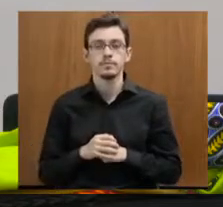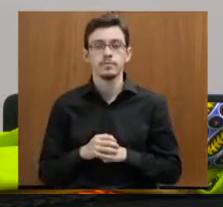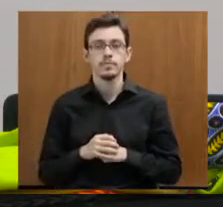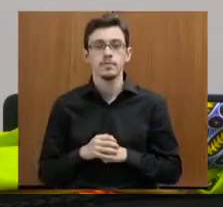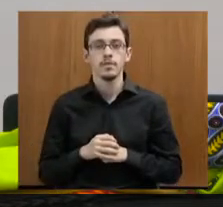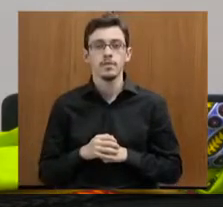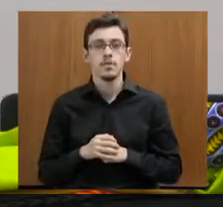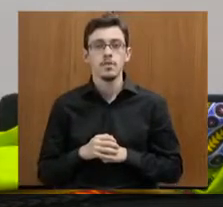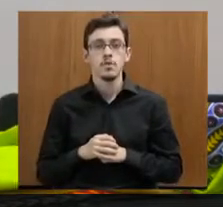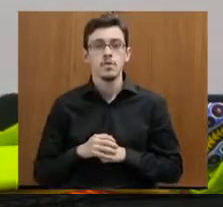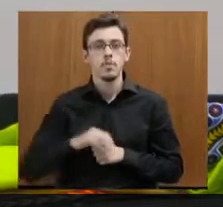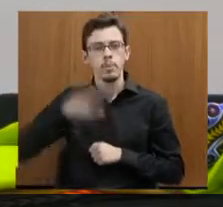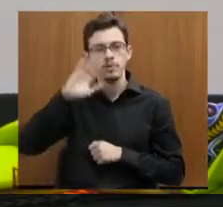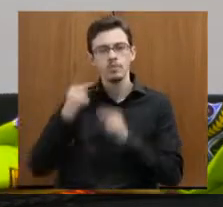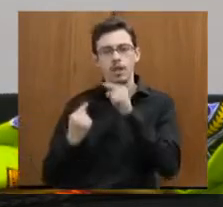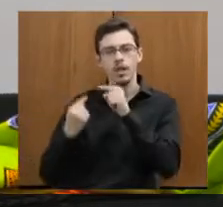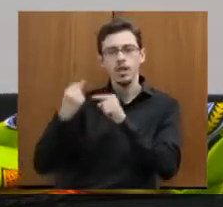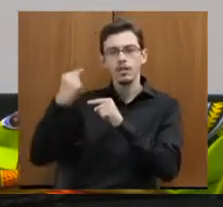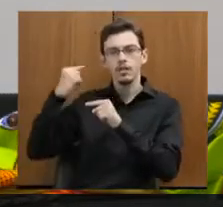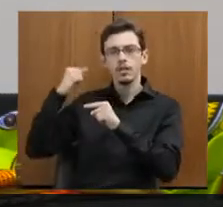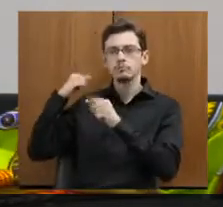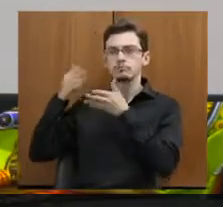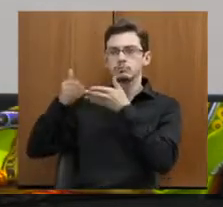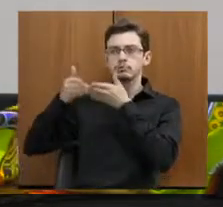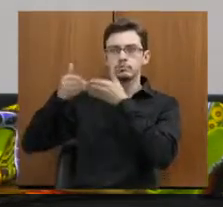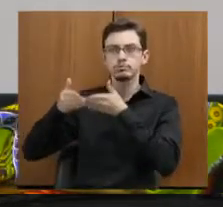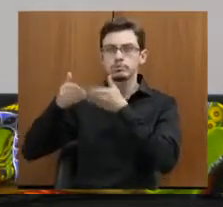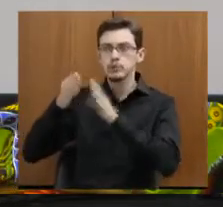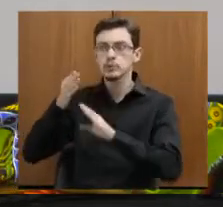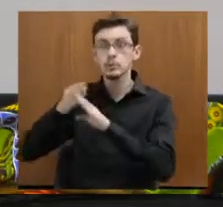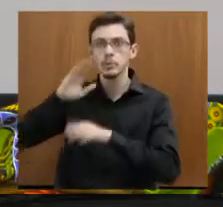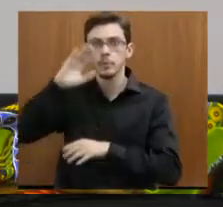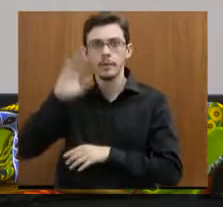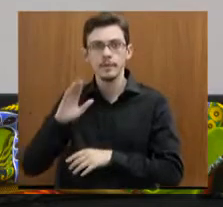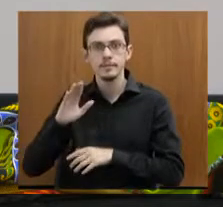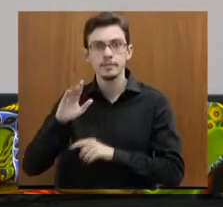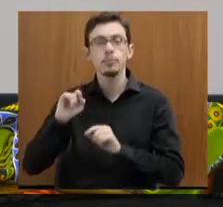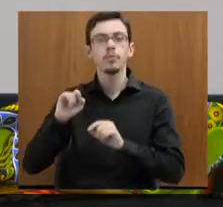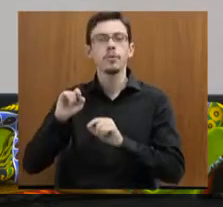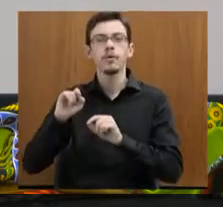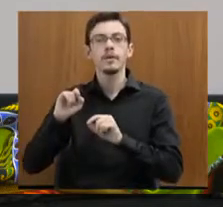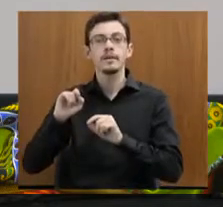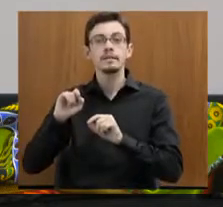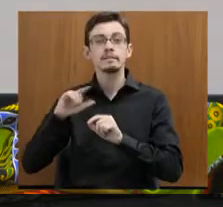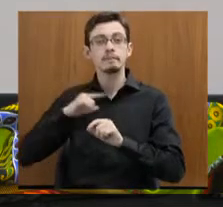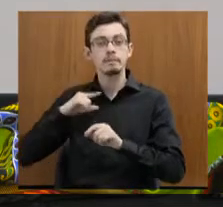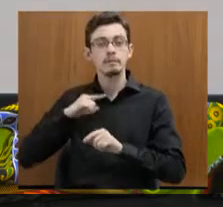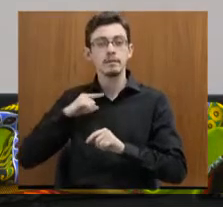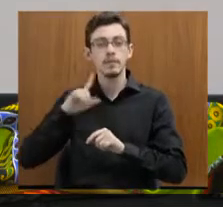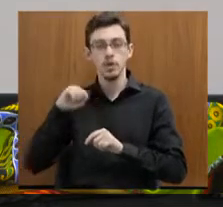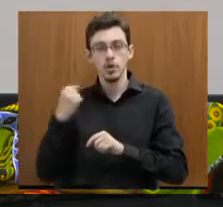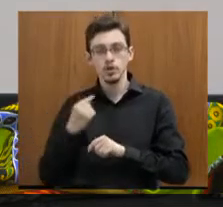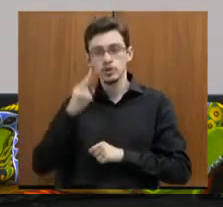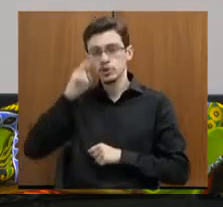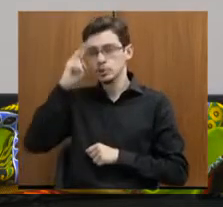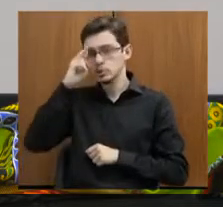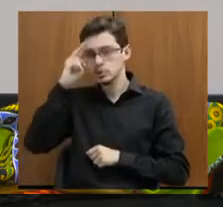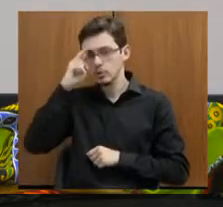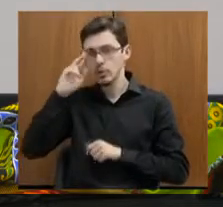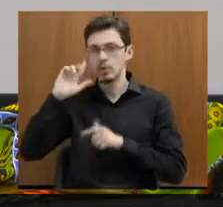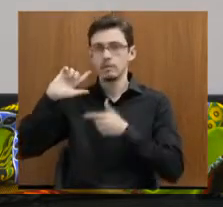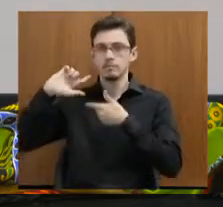desse país nossas manifestações culturais práticas religiosas e crenças foram